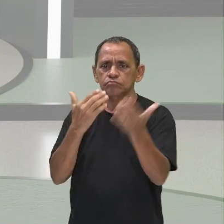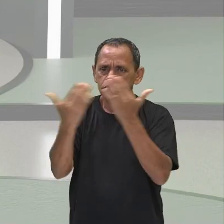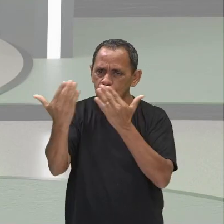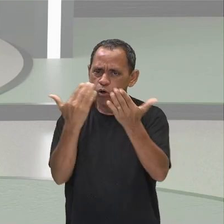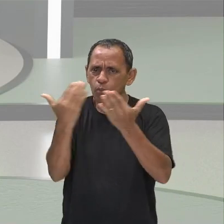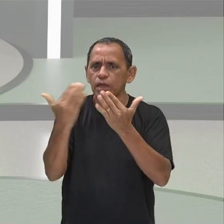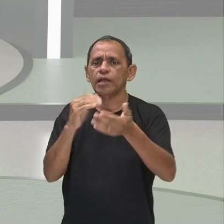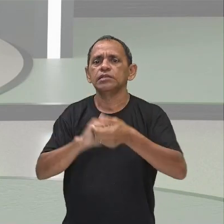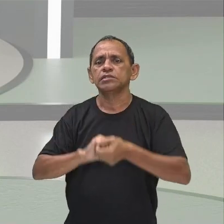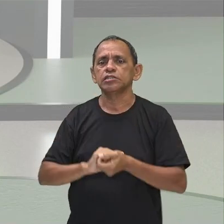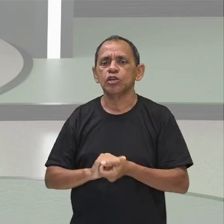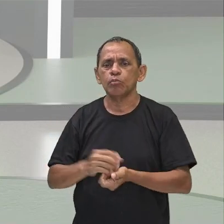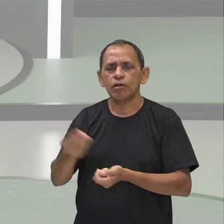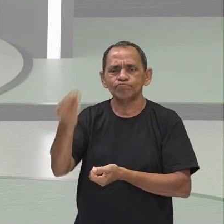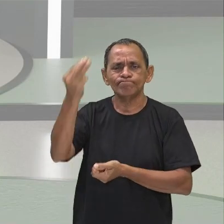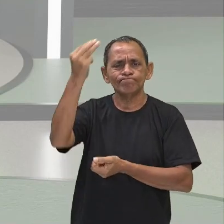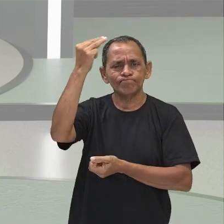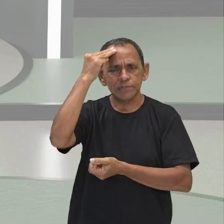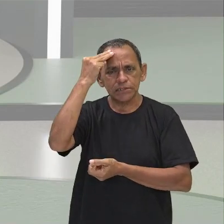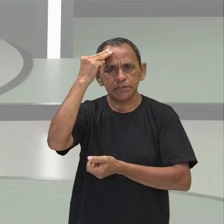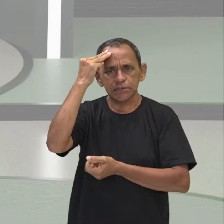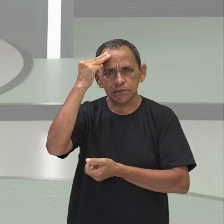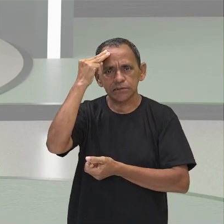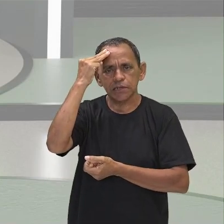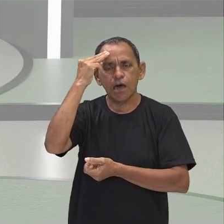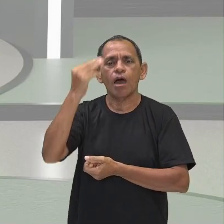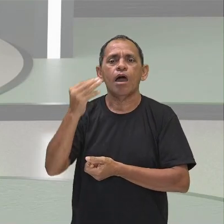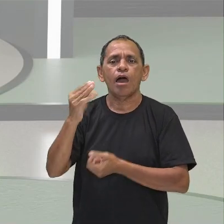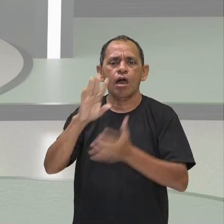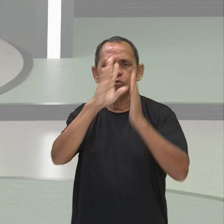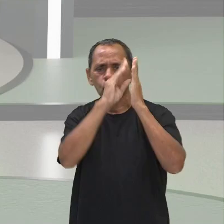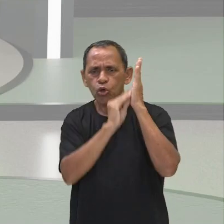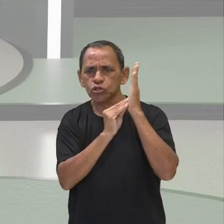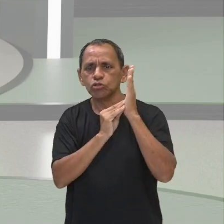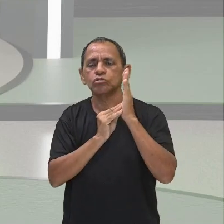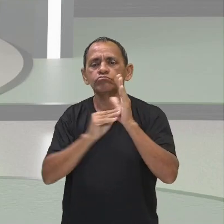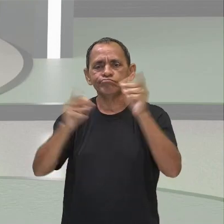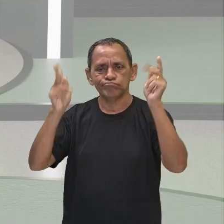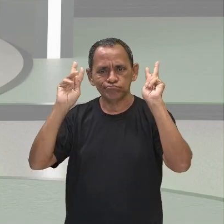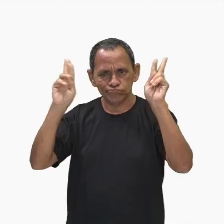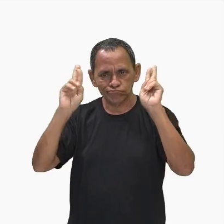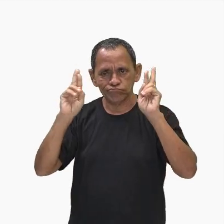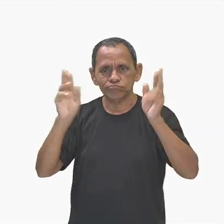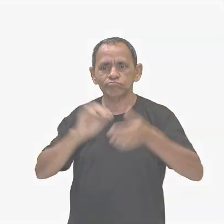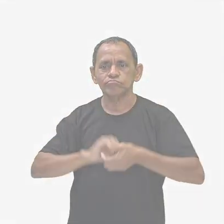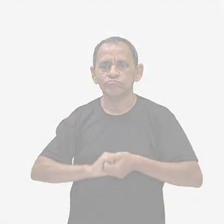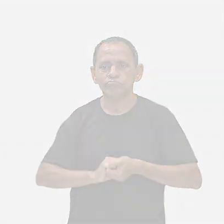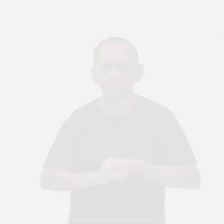ajudar a fixar melhor esse conteúdo, né? Espero que vocês tenham gostado e até a próxima.